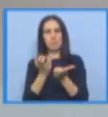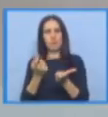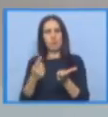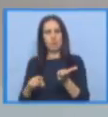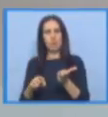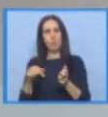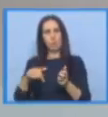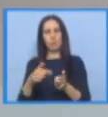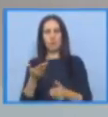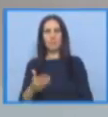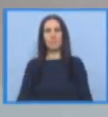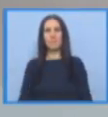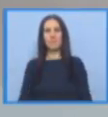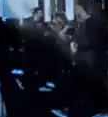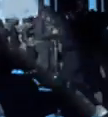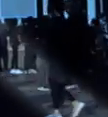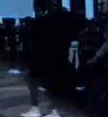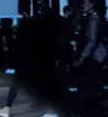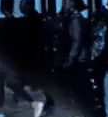religiosa que hoje destacamos.